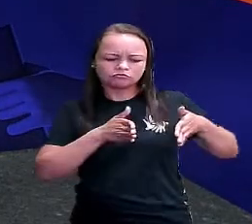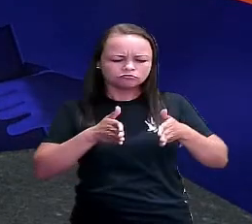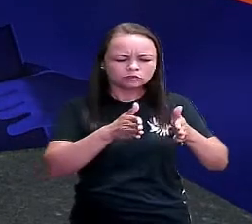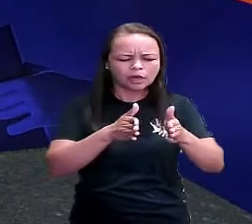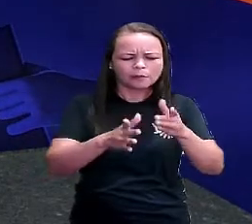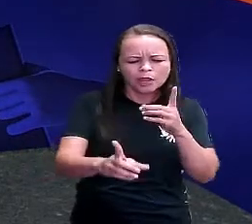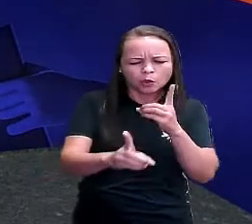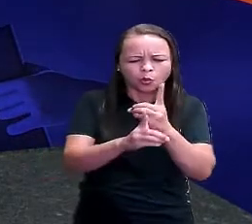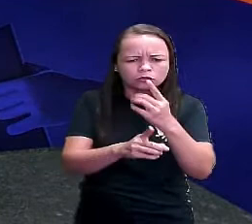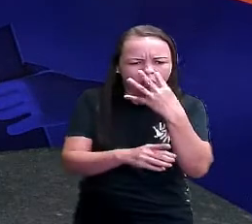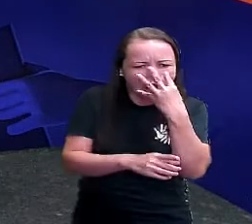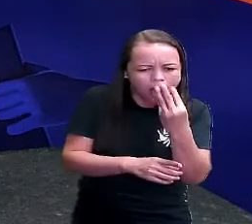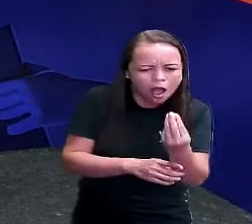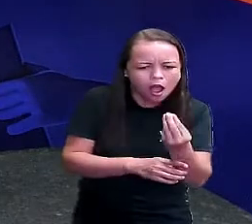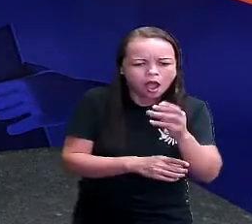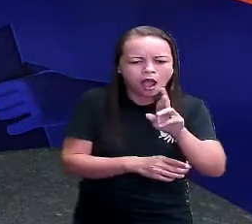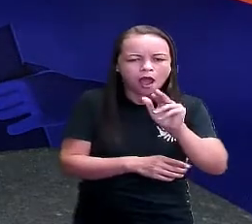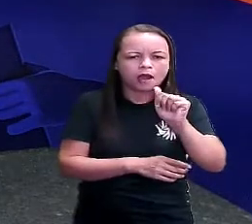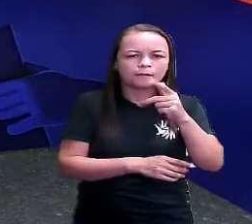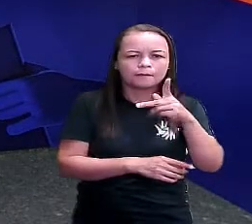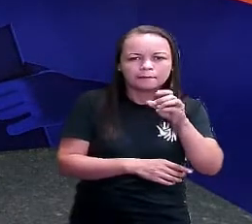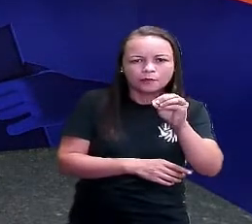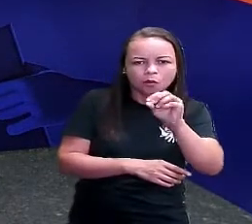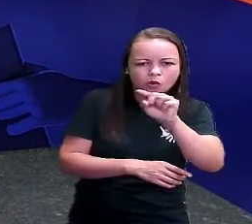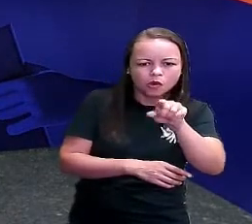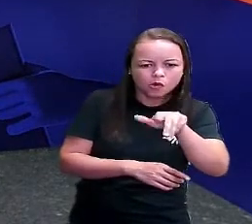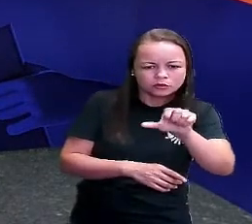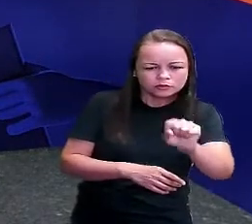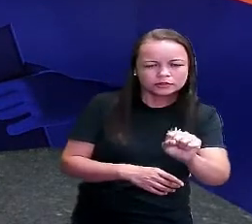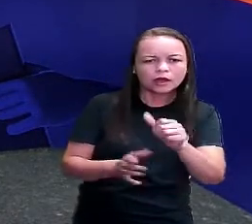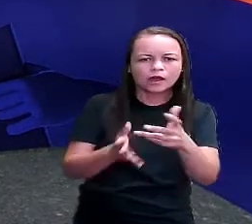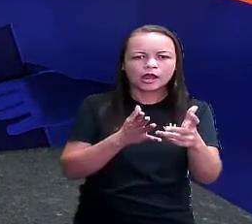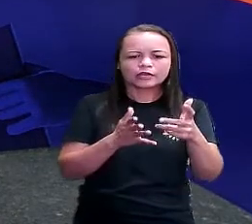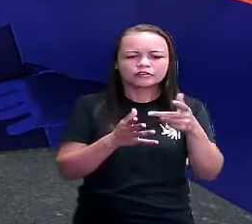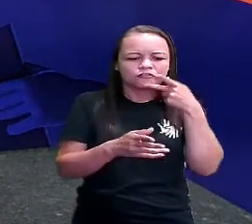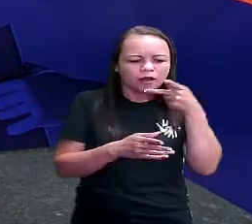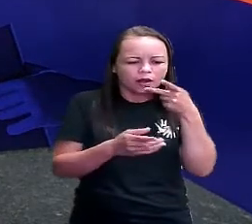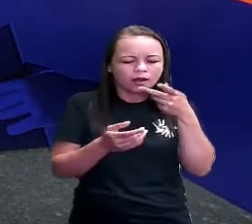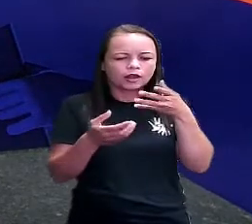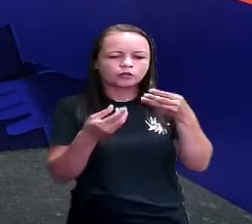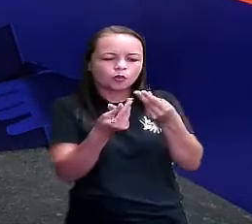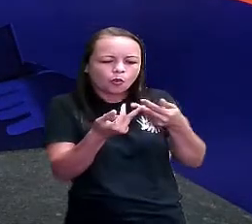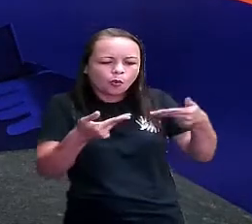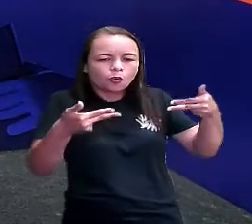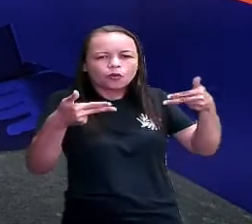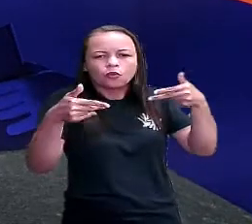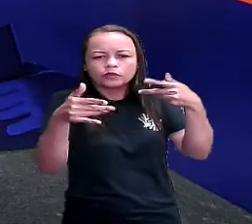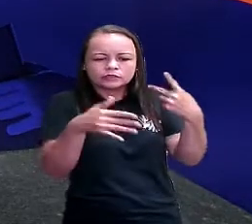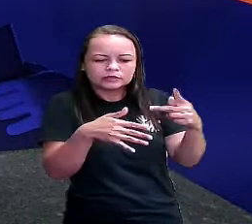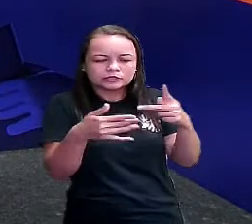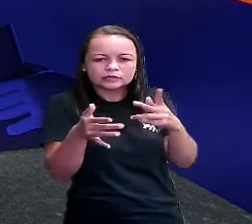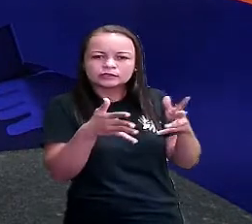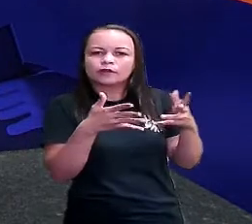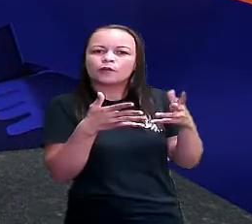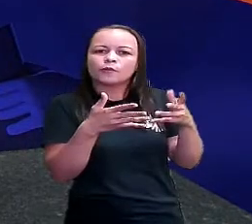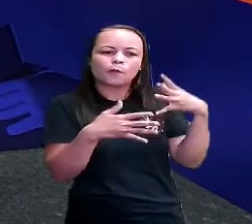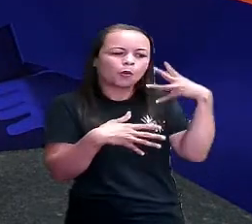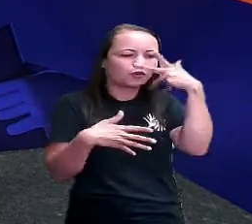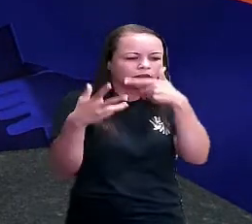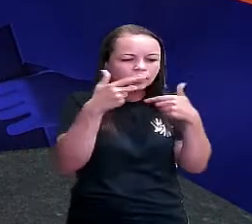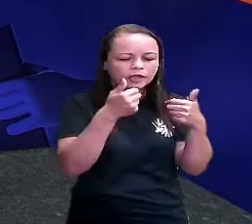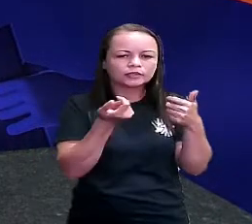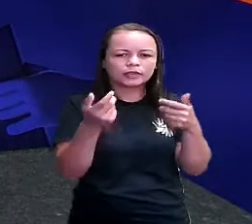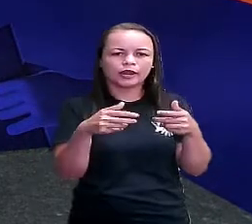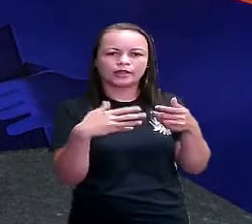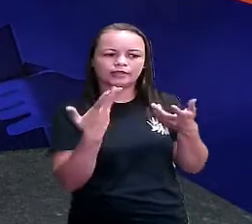esperta. Começou a falar palavras doces para o Pinóquio e roubou todas as suas moedas e saiu